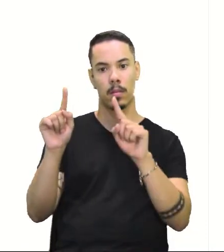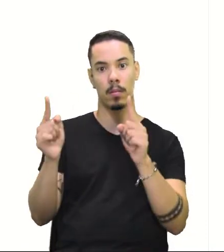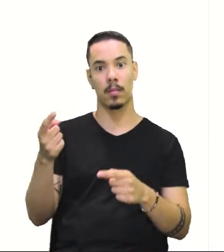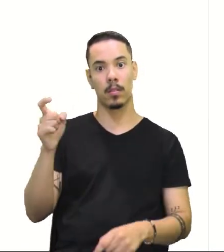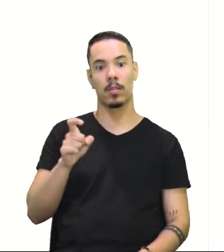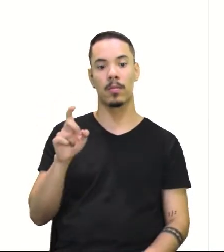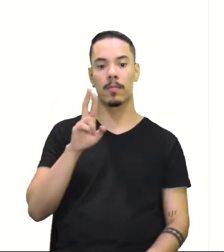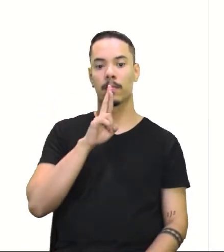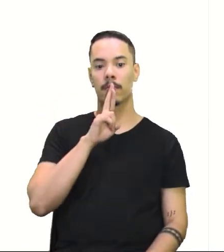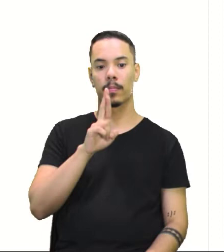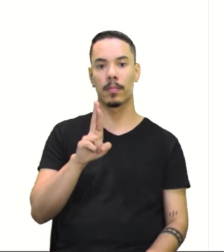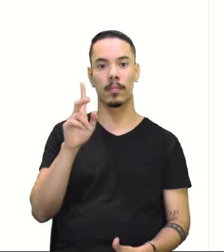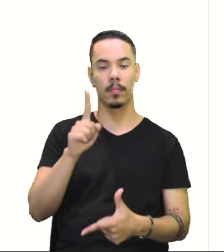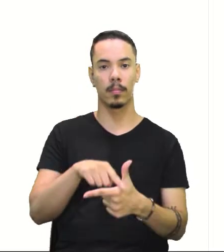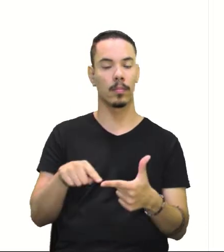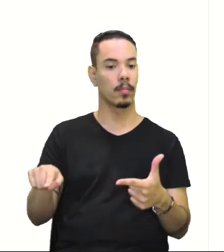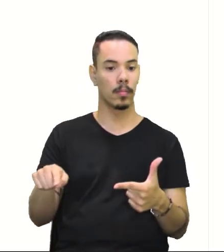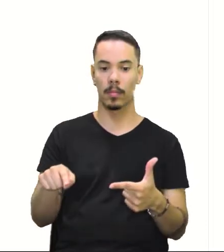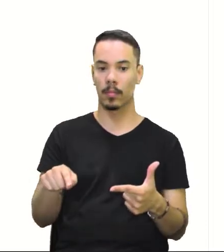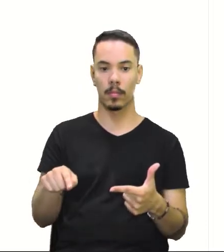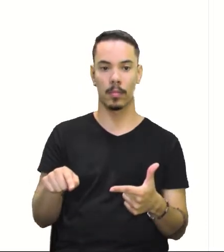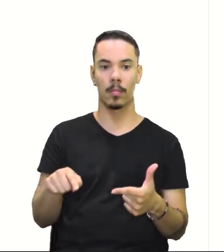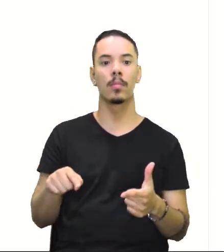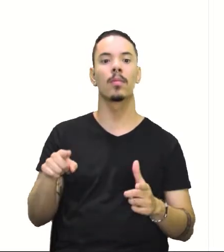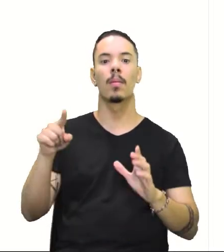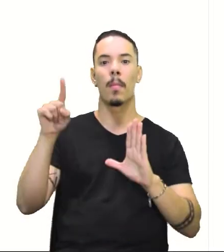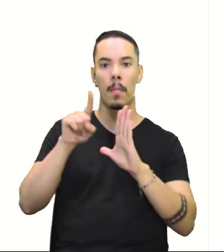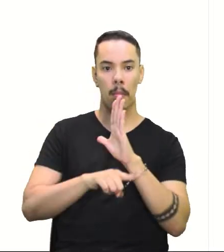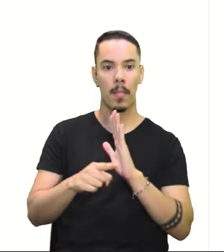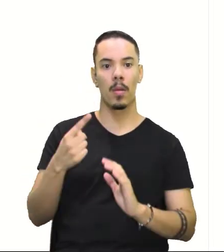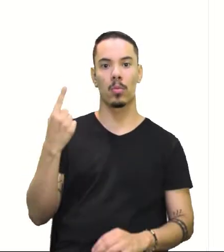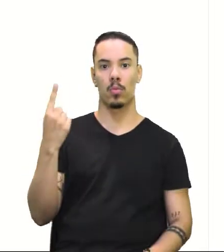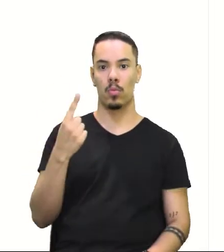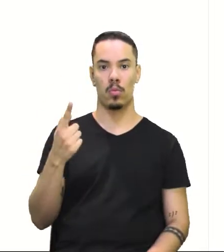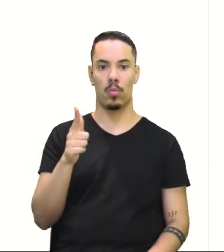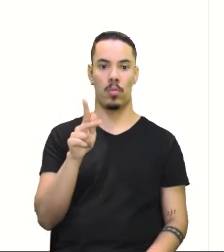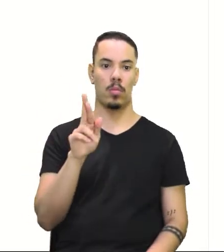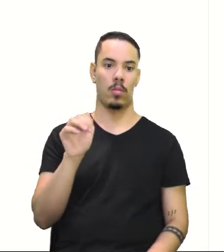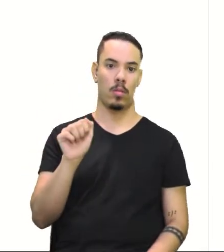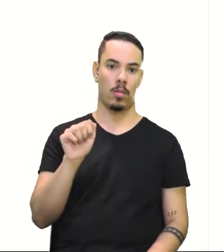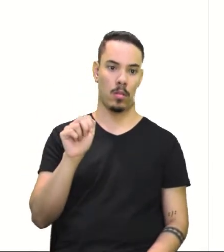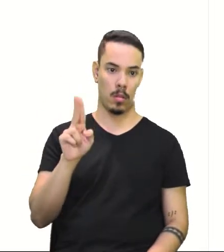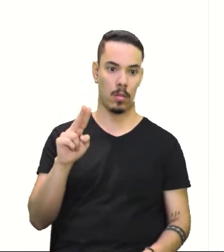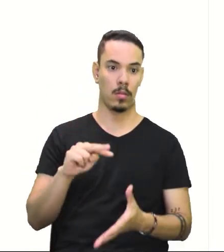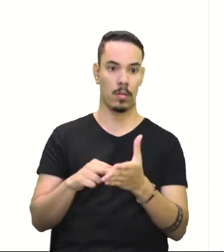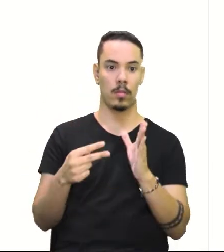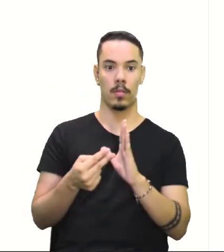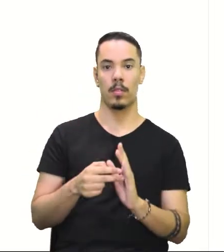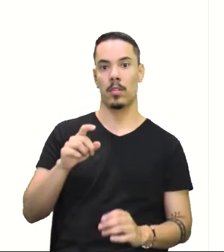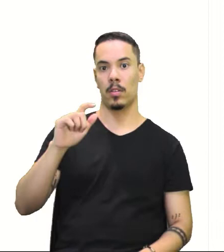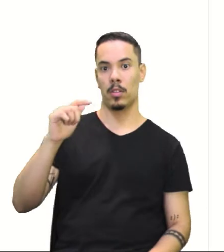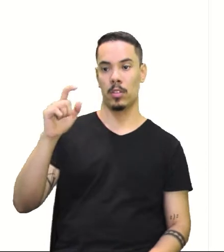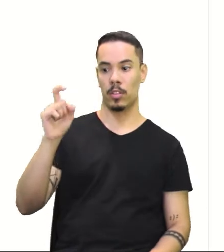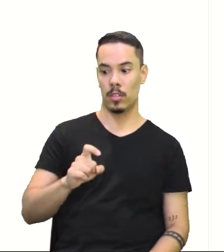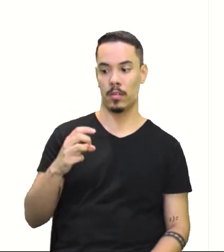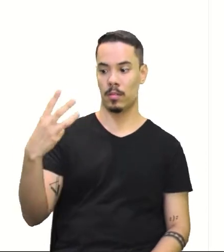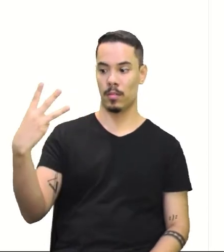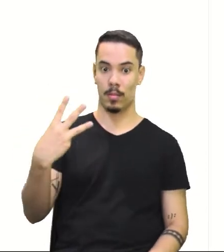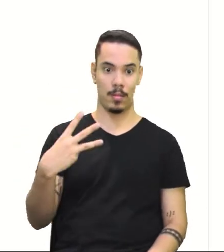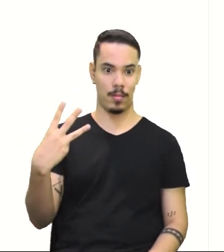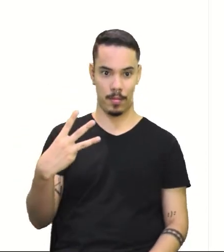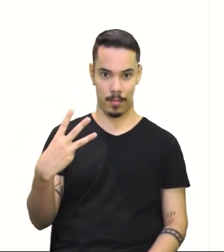da divisão vai ser 1 grau a menos. Então, a gente vai começar com X na terceira? Isso. Então, vamos lá. 2x na